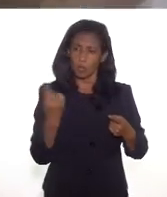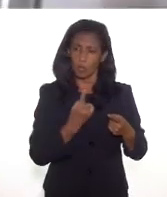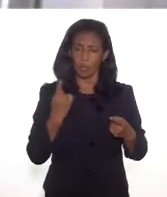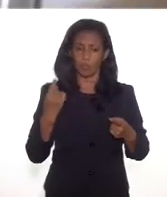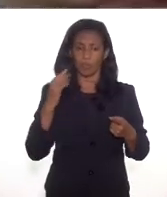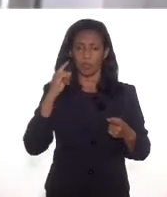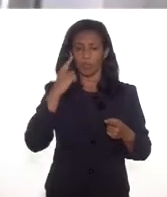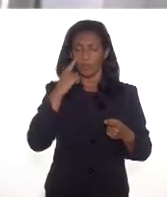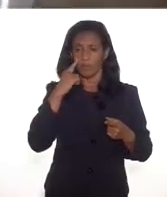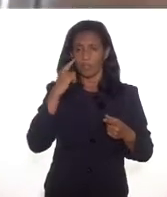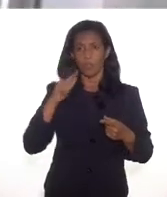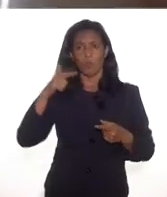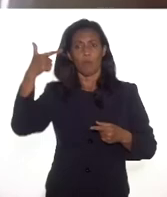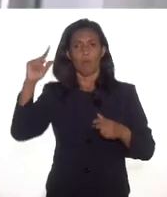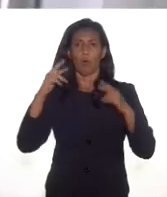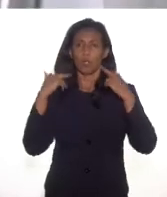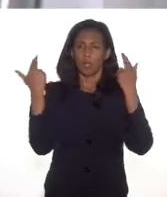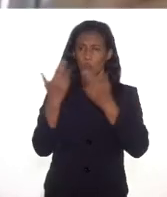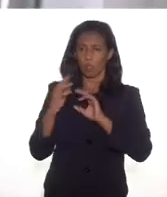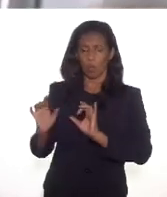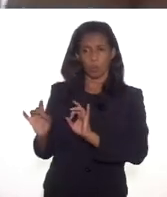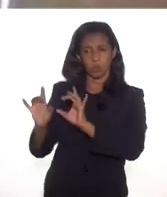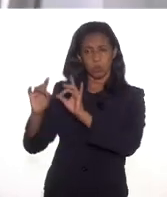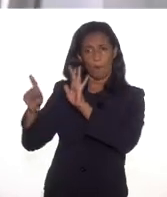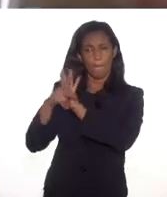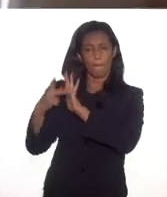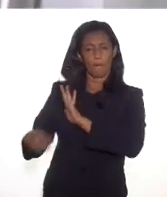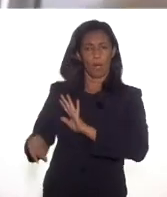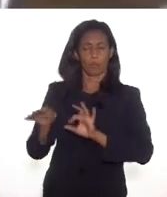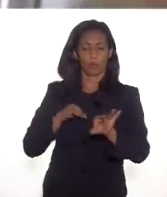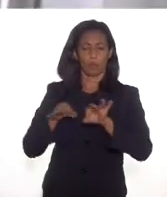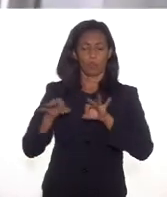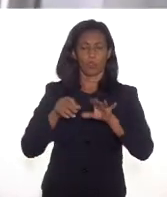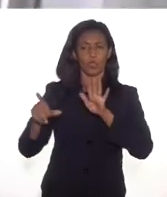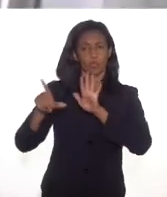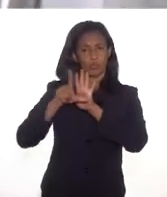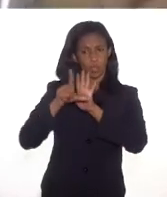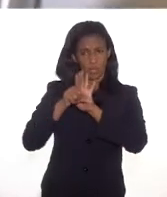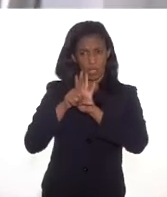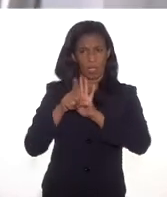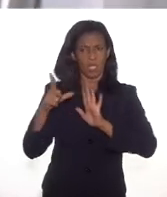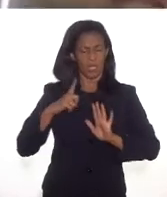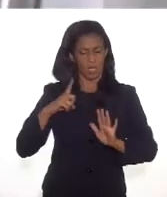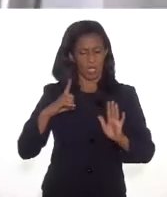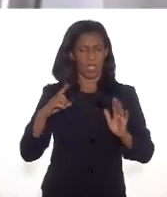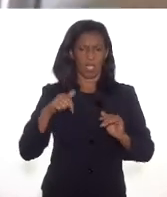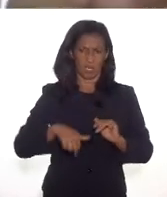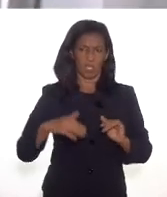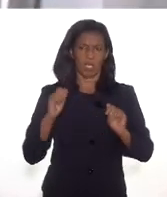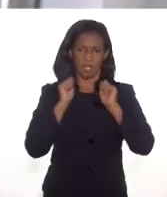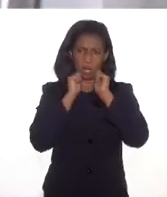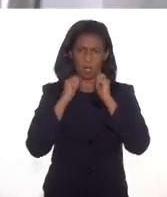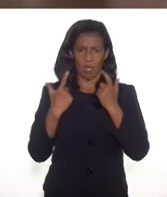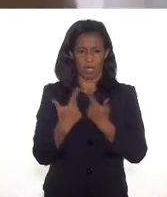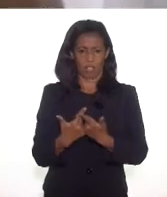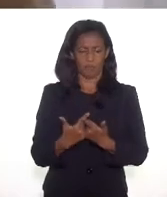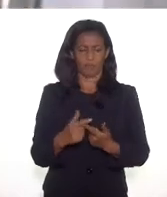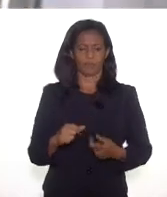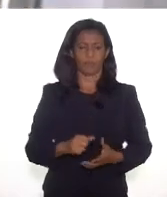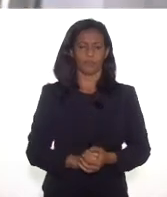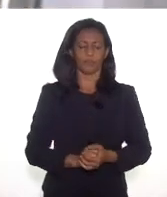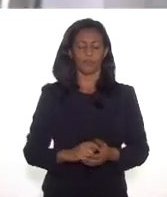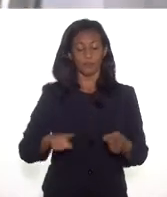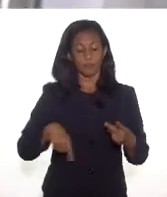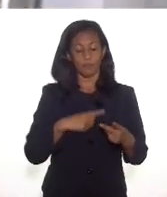ponto, fazer uma audiência pública específica sobre o projeto de lei que tramita nesta casa a respeito da regulamentação dos duodécimos.